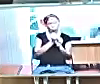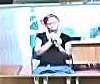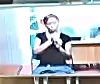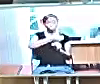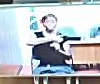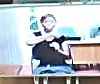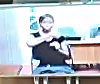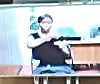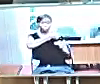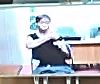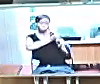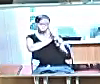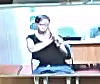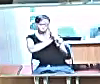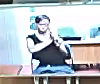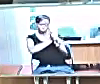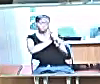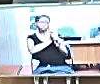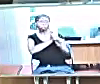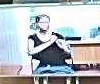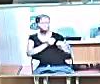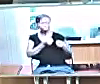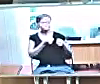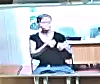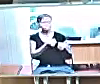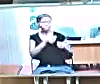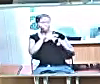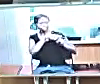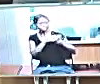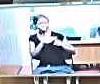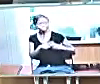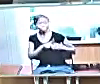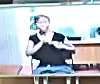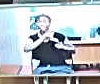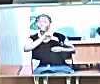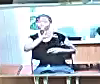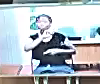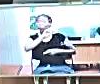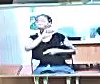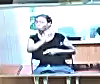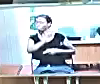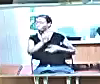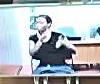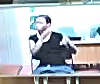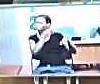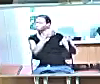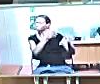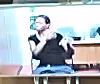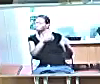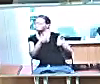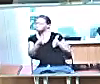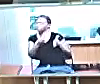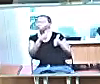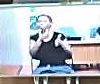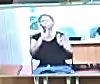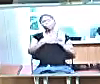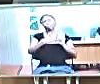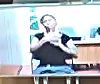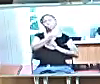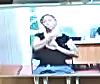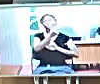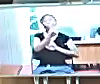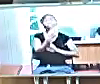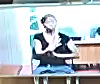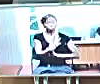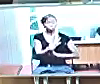ano é foi feito um esforço de revisão da loa que estava em tramitação proposta nem 2014 que